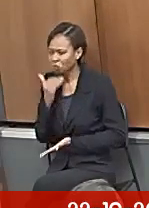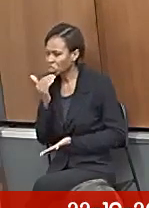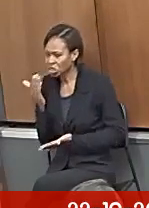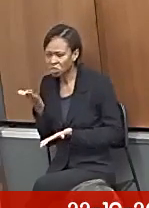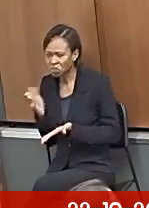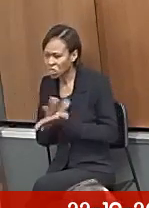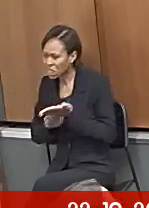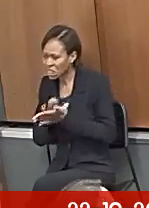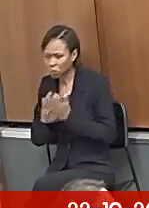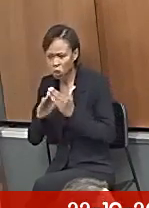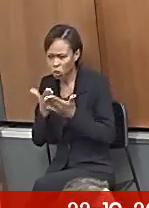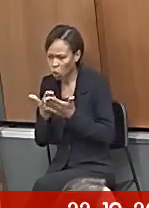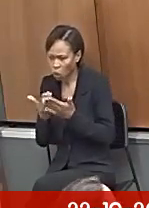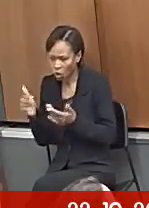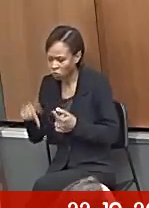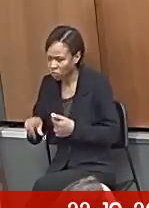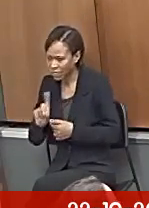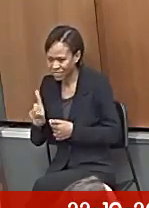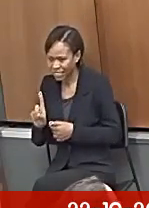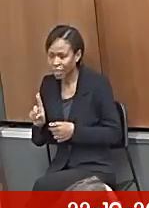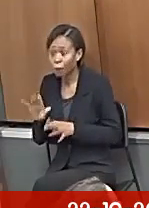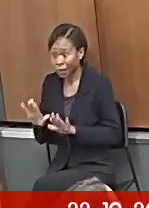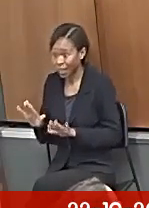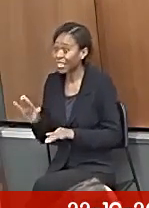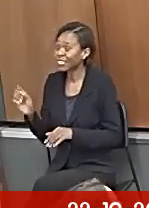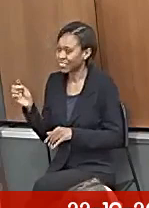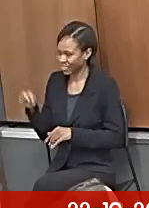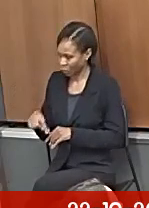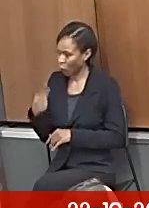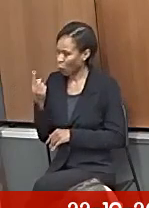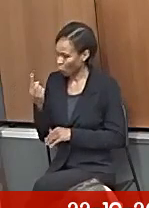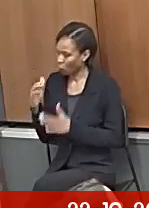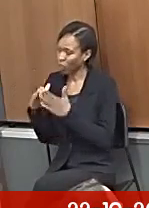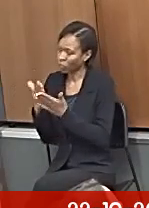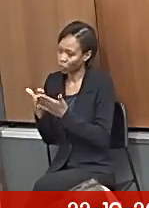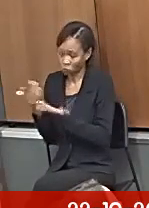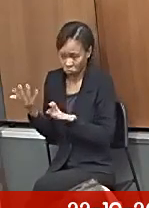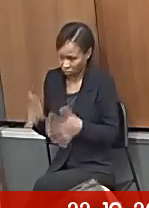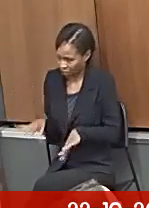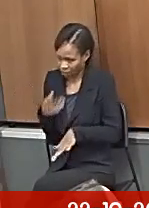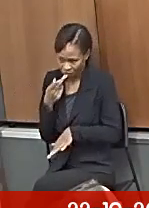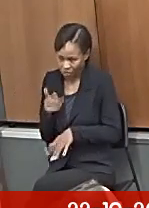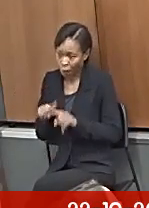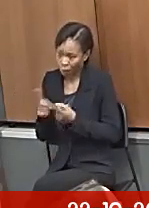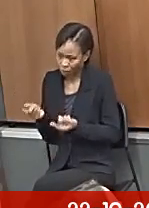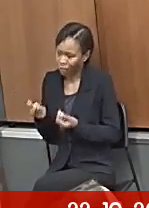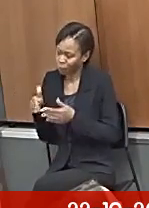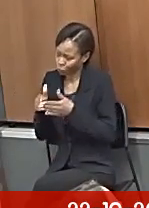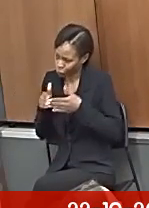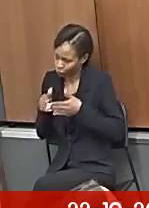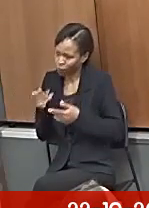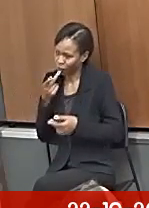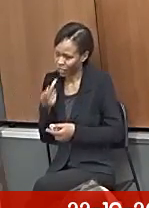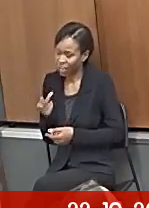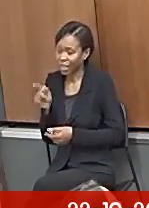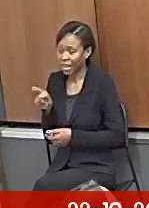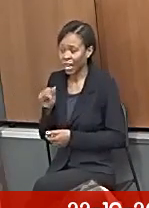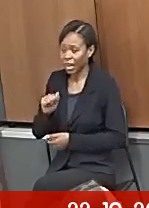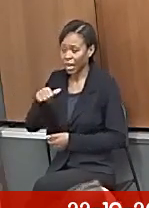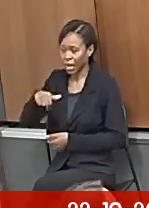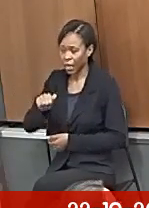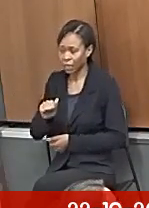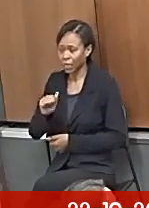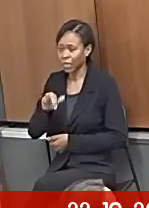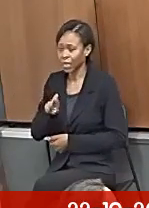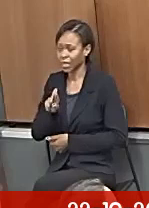presente, chegou a mim aqui a presença de uma escola, não quer fazer uso da palavra, mas pediu que registrasse a presença da Ana Rita Siqueira,